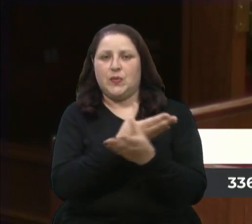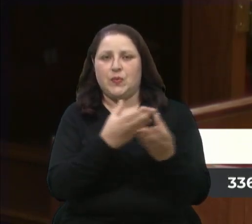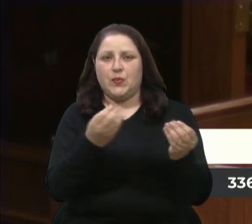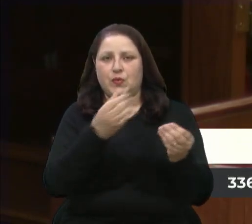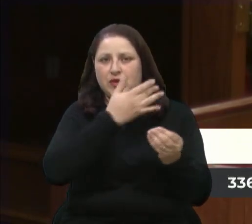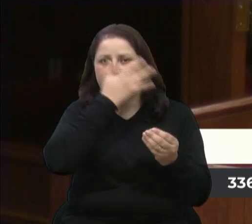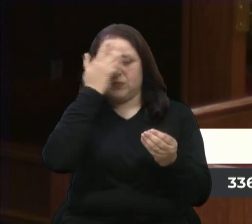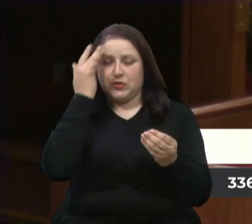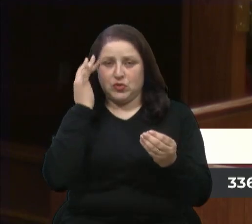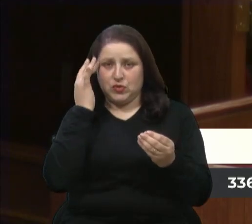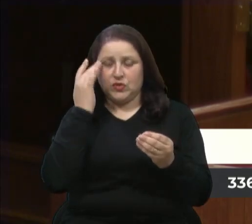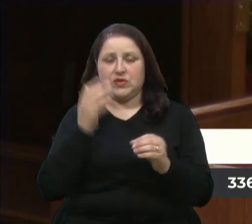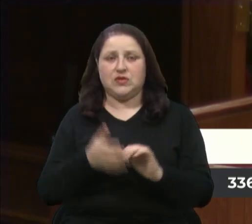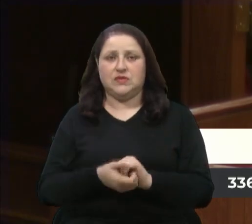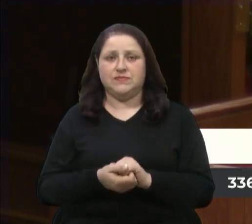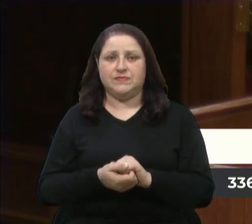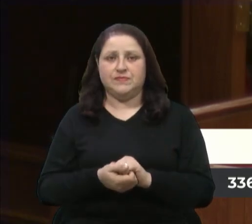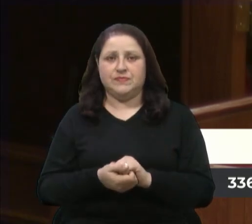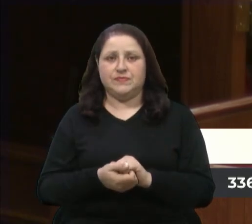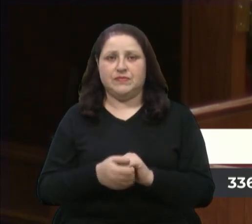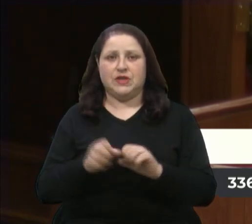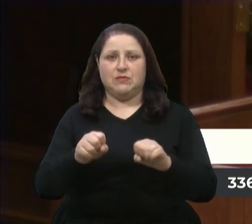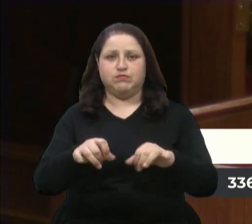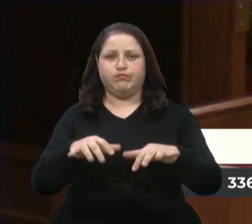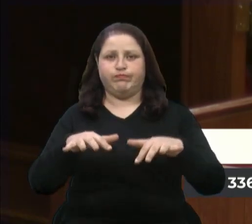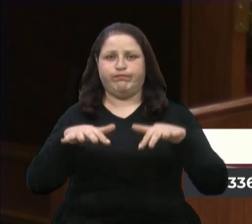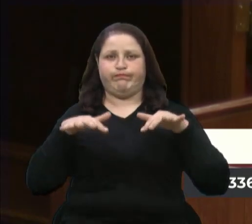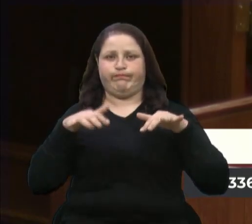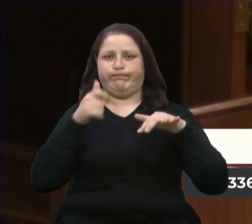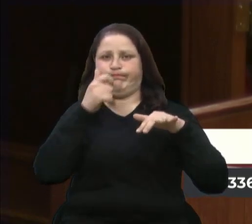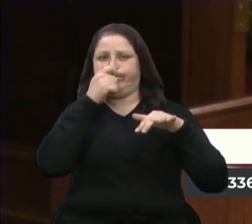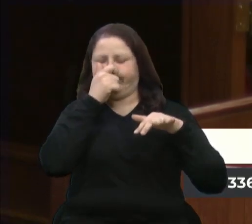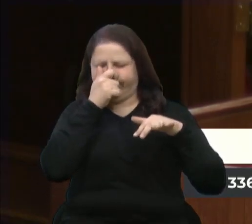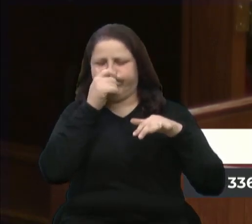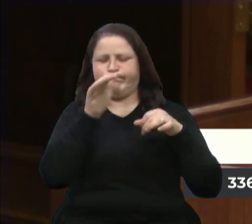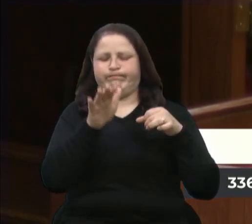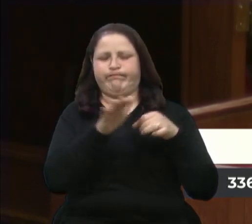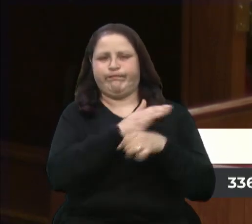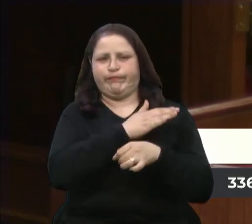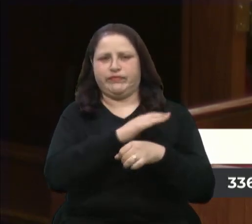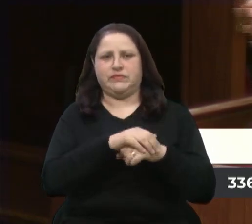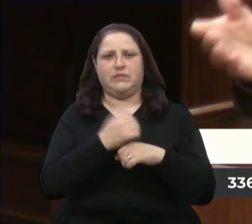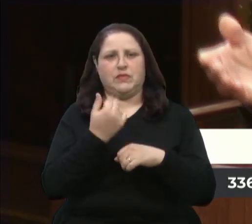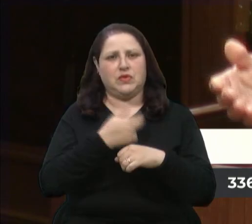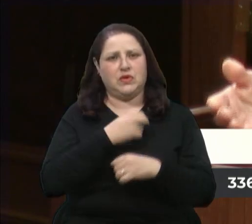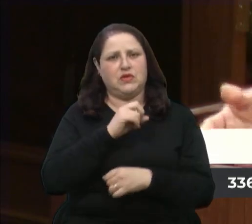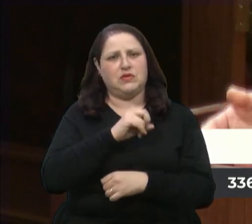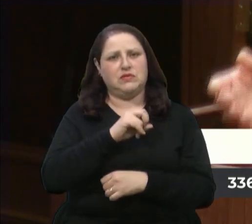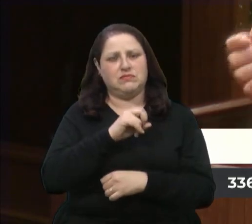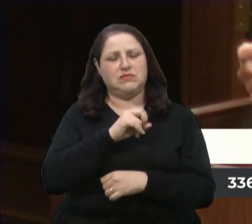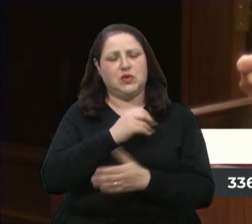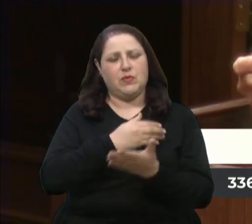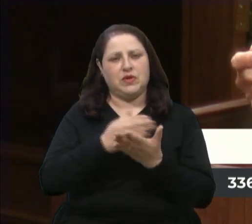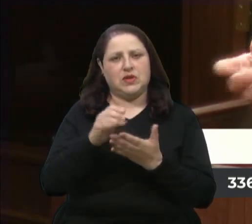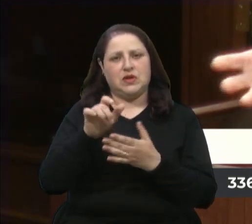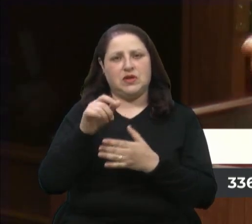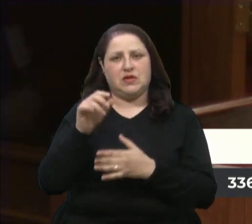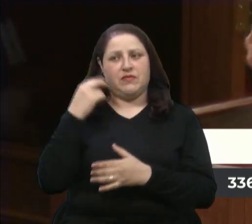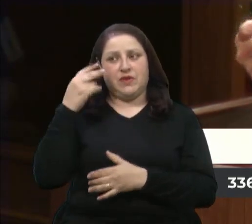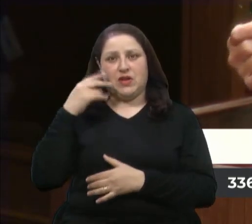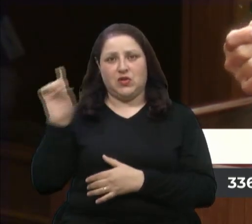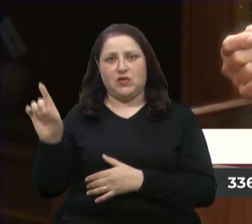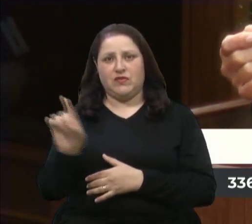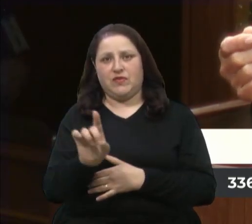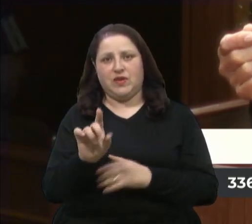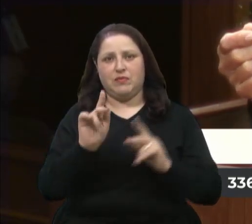muita gente, uma UPA lotada, e começamos, quando aparece um vereador ali, eles começam a